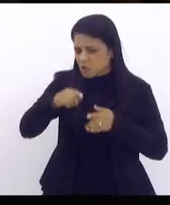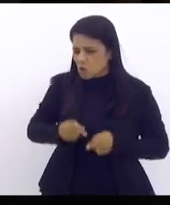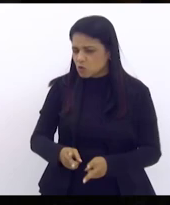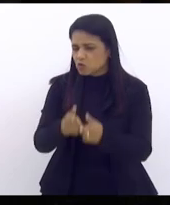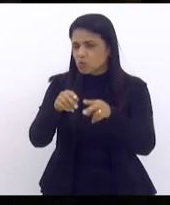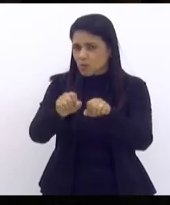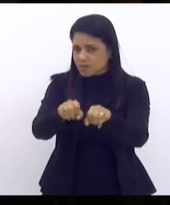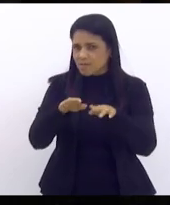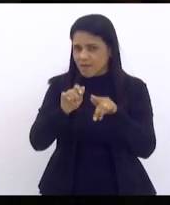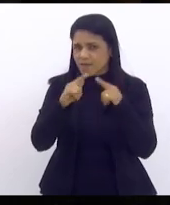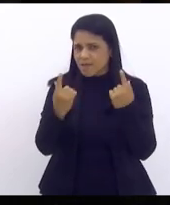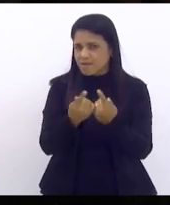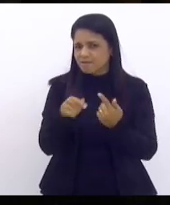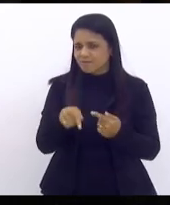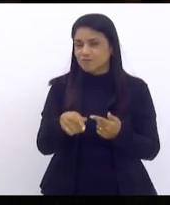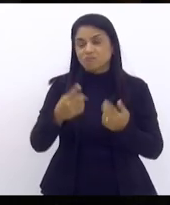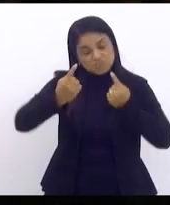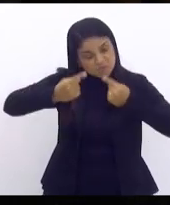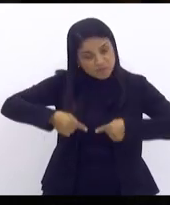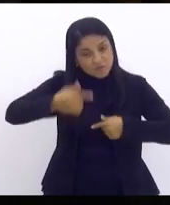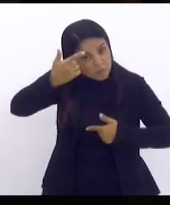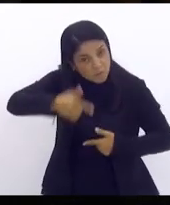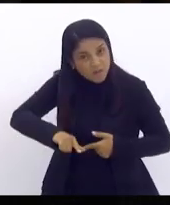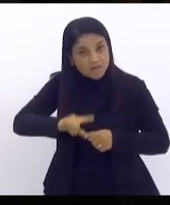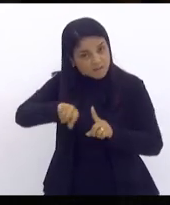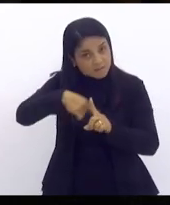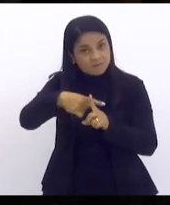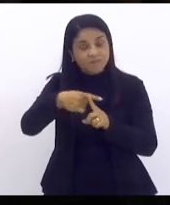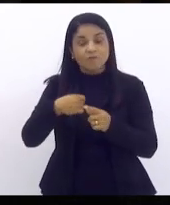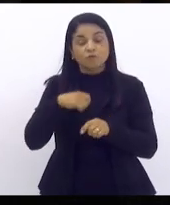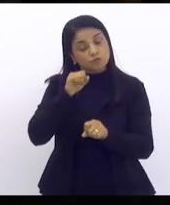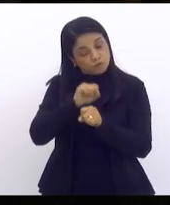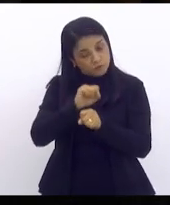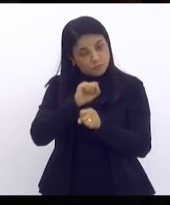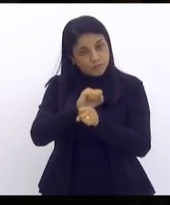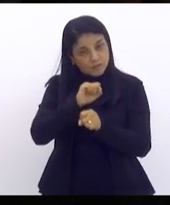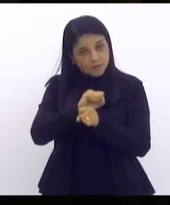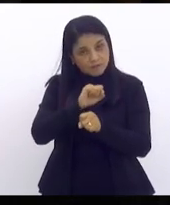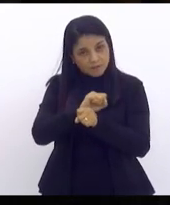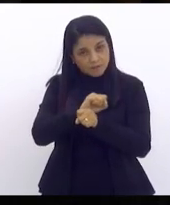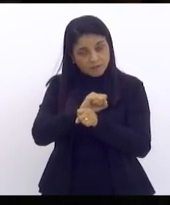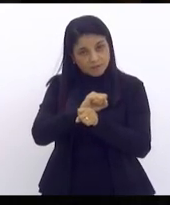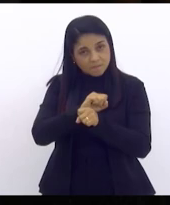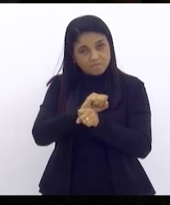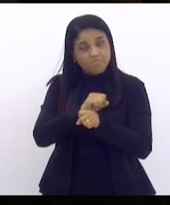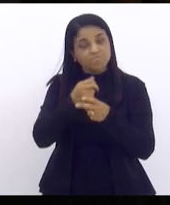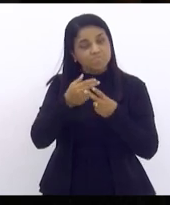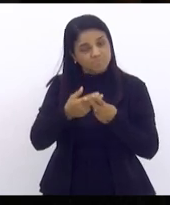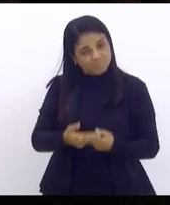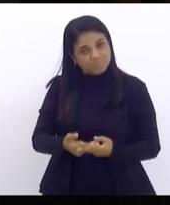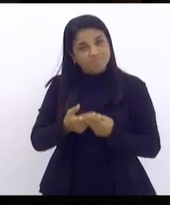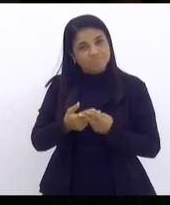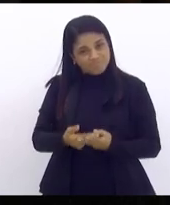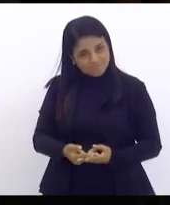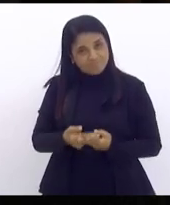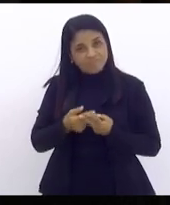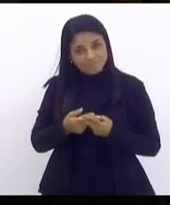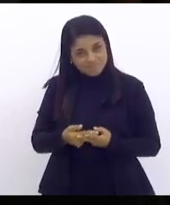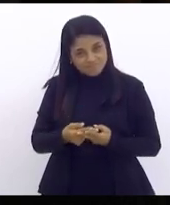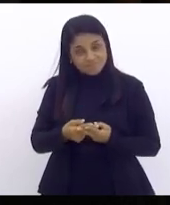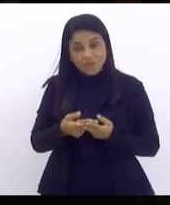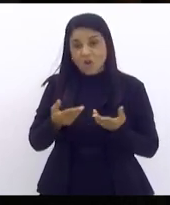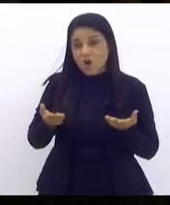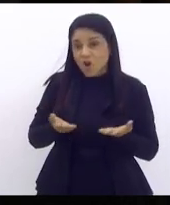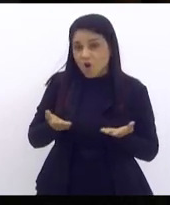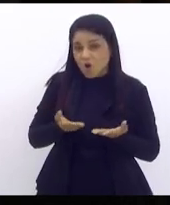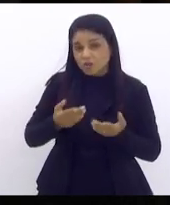fiz tantos desafios que faço mais um. Vou lhe aguardar aqui, pacientemente, para que possamos, ainda